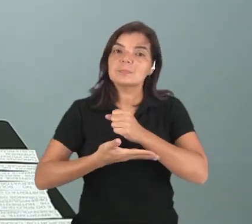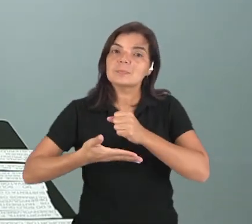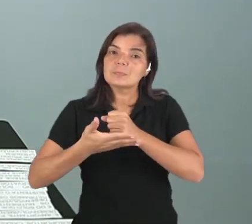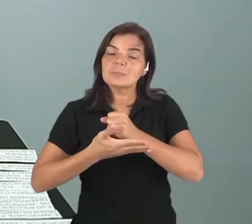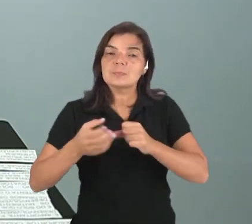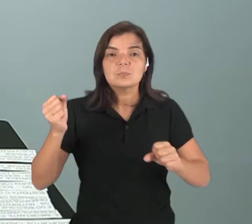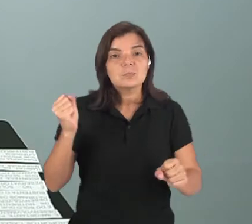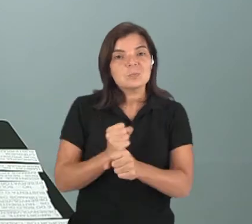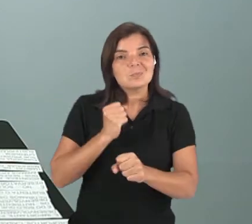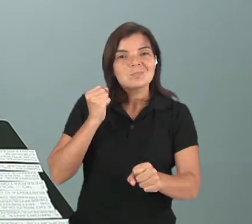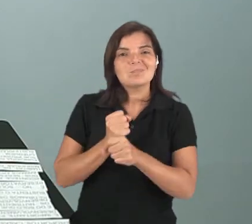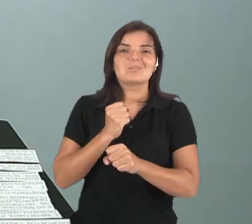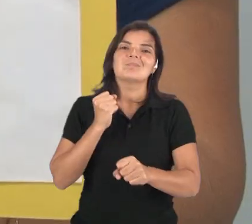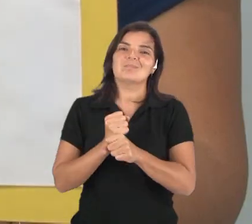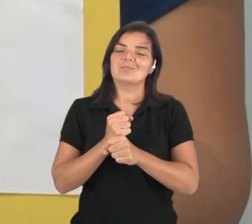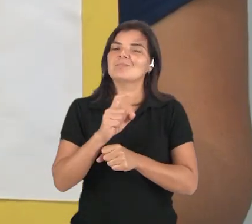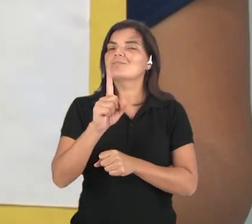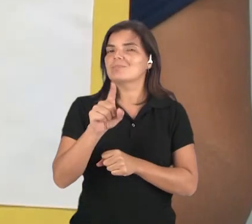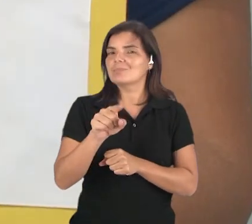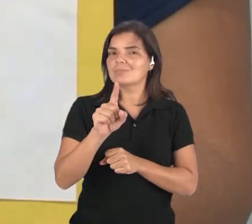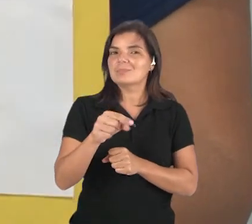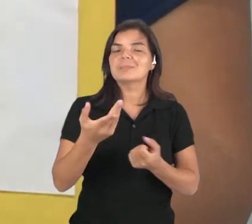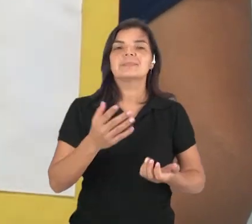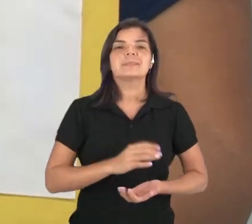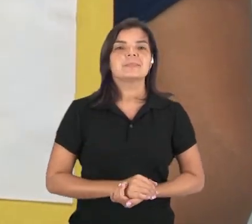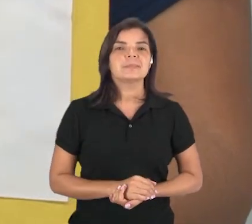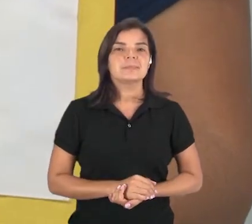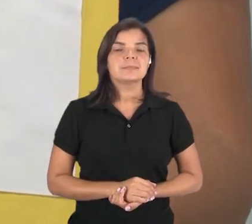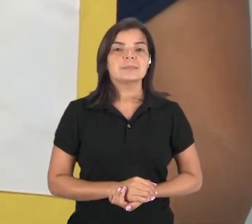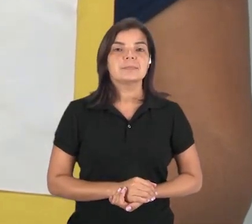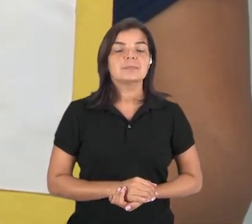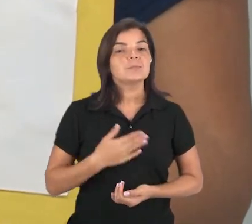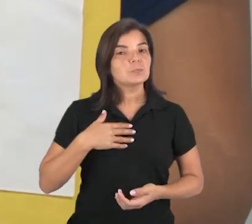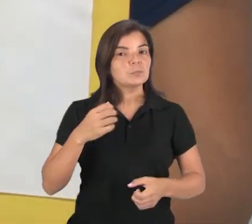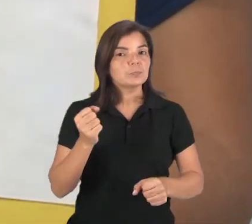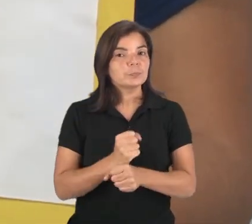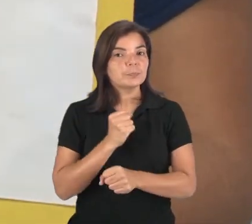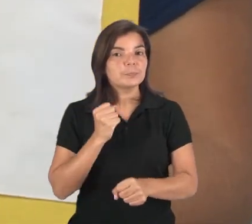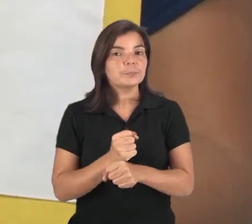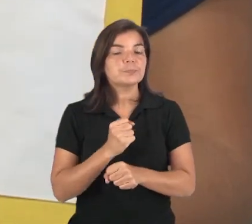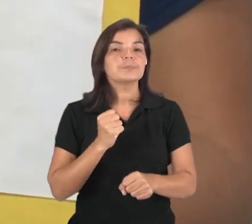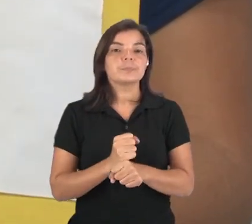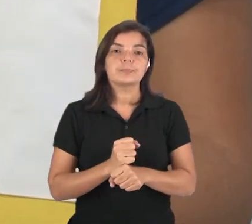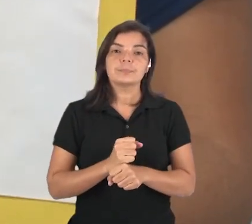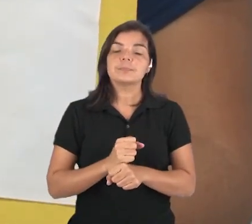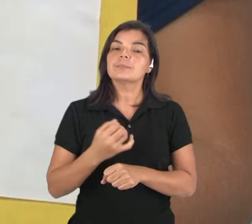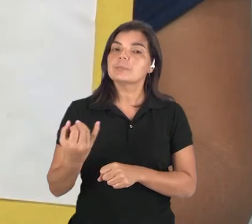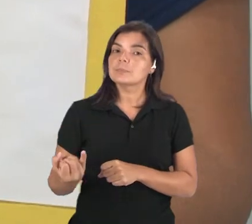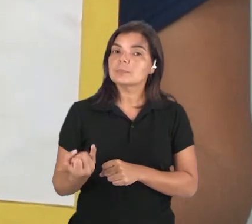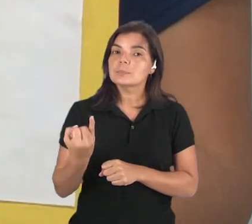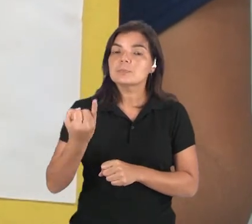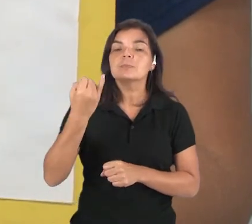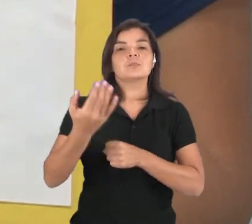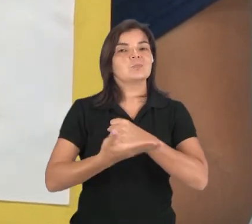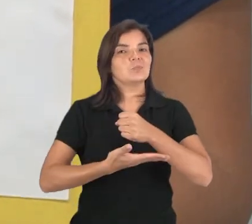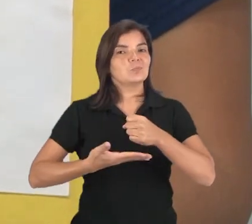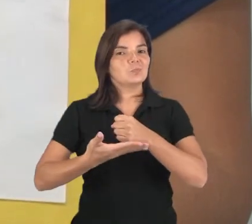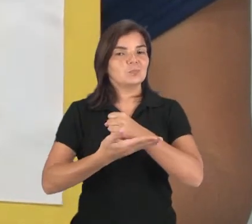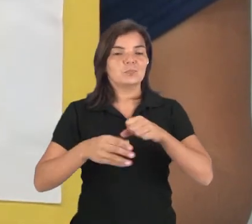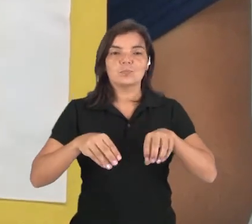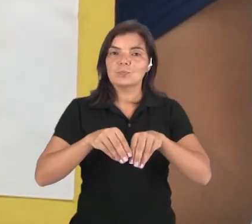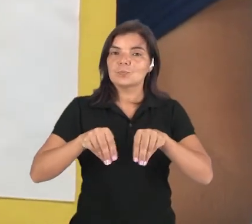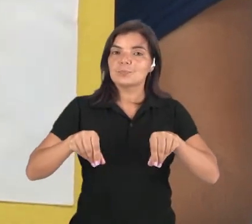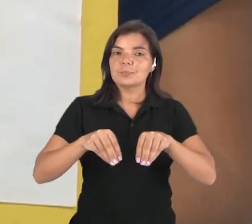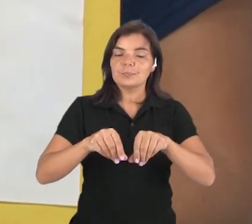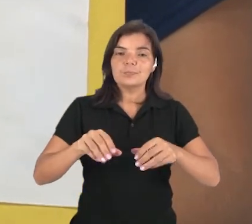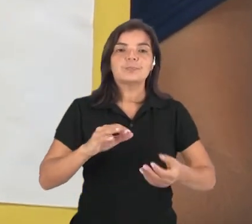das construções. Isso mesmo, tá? Nas construções, a sua base ela é feita no